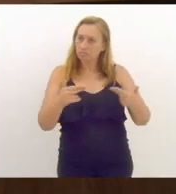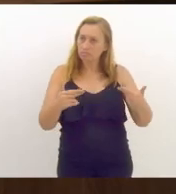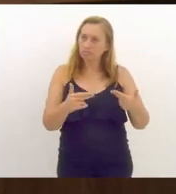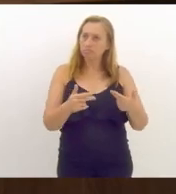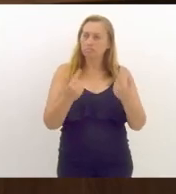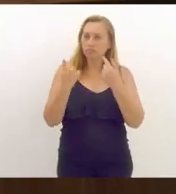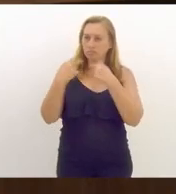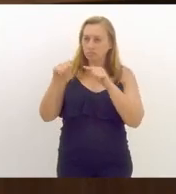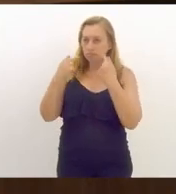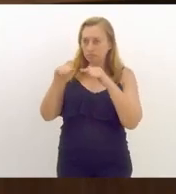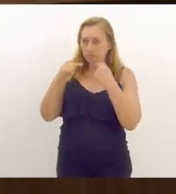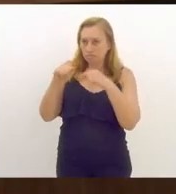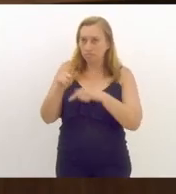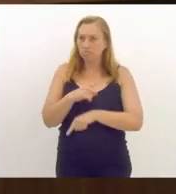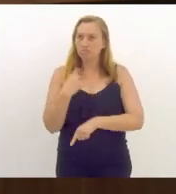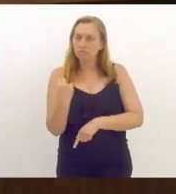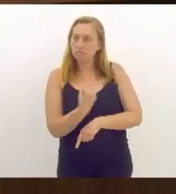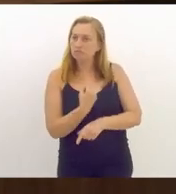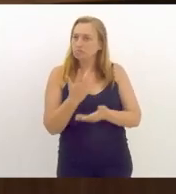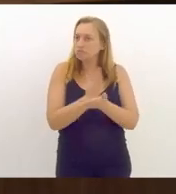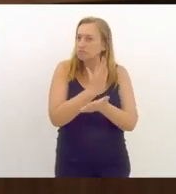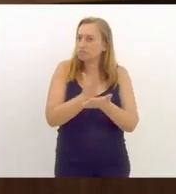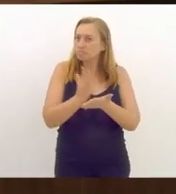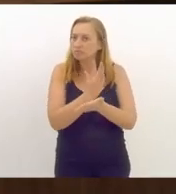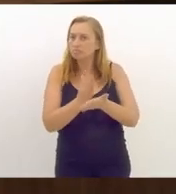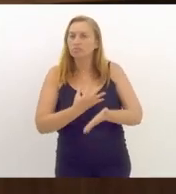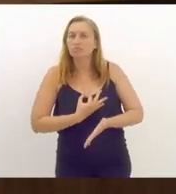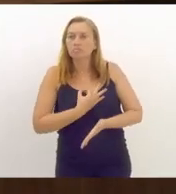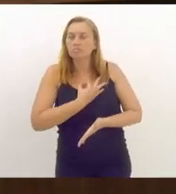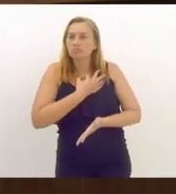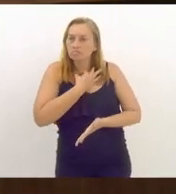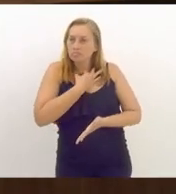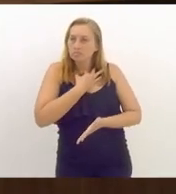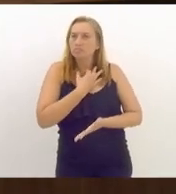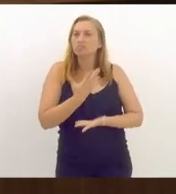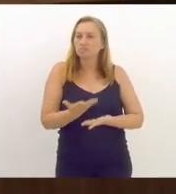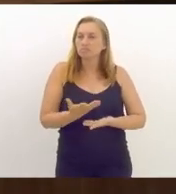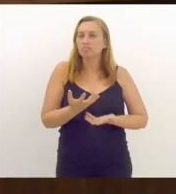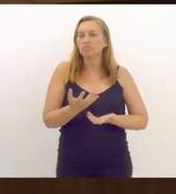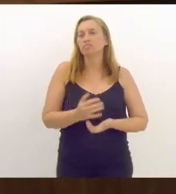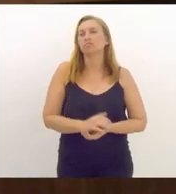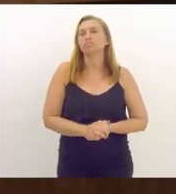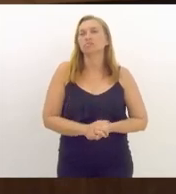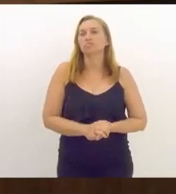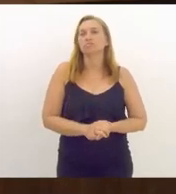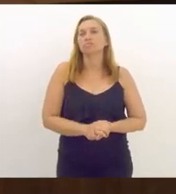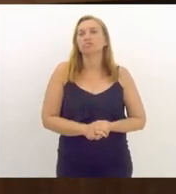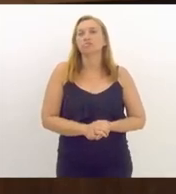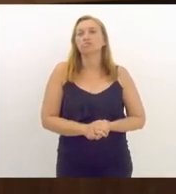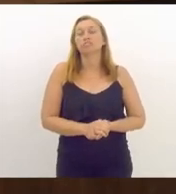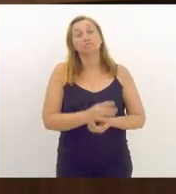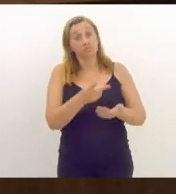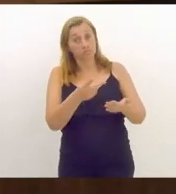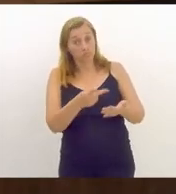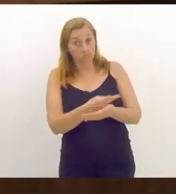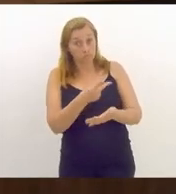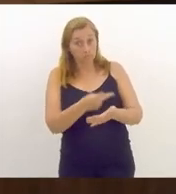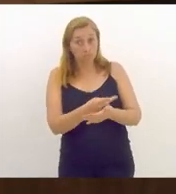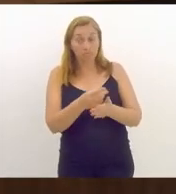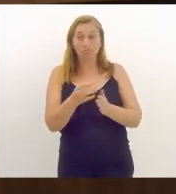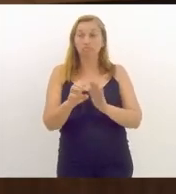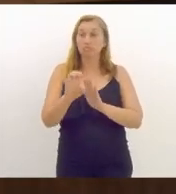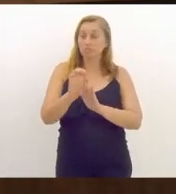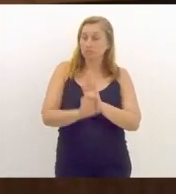fomos criticados Por Algumas medalhas e proposições que fizemos inclusive de forma covarde com